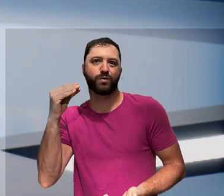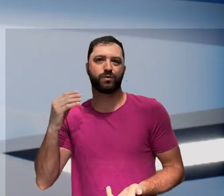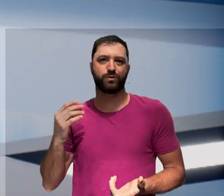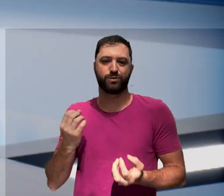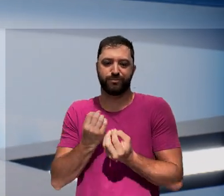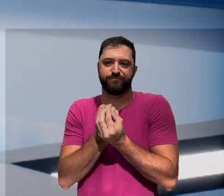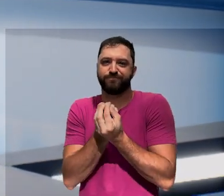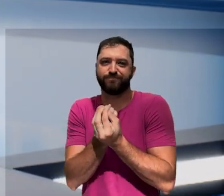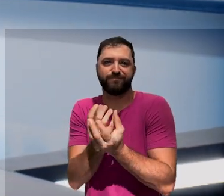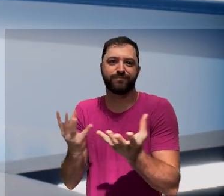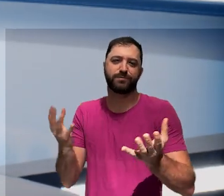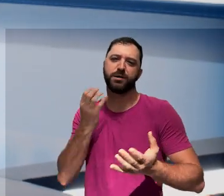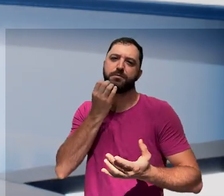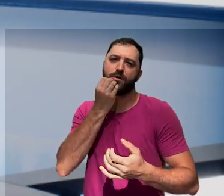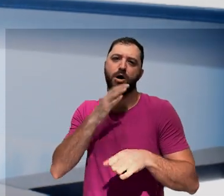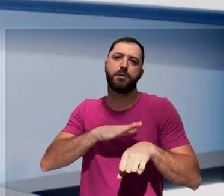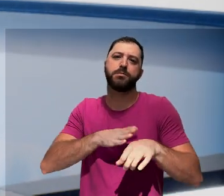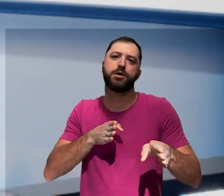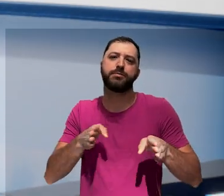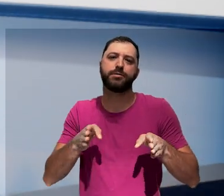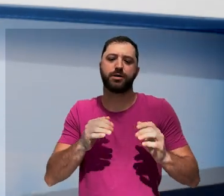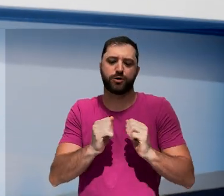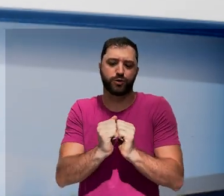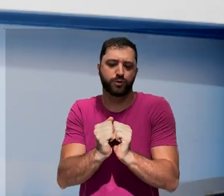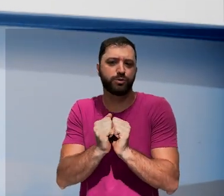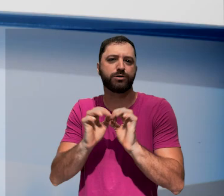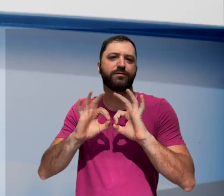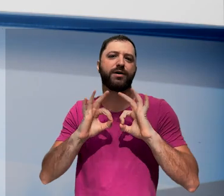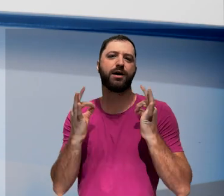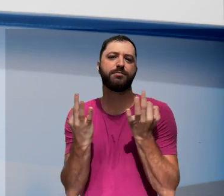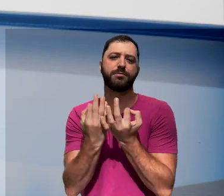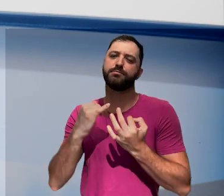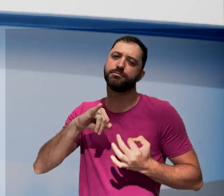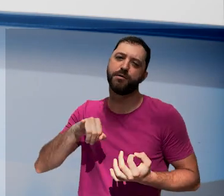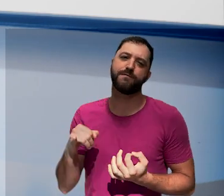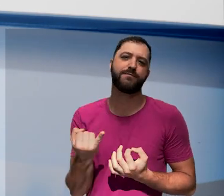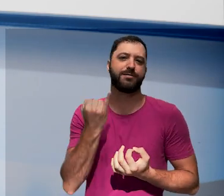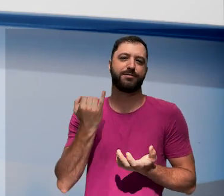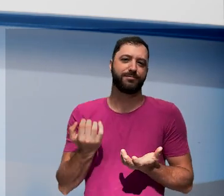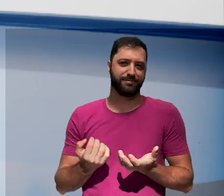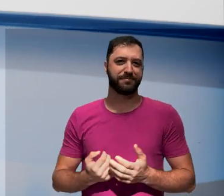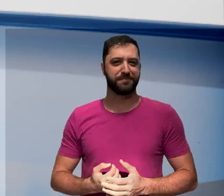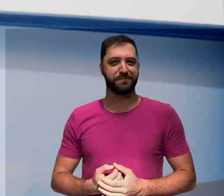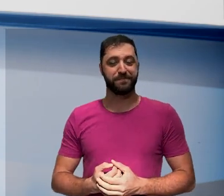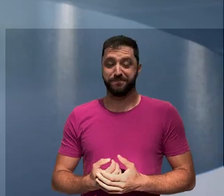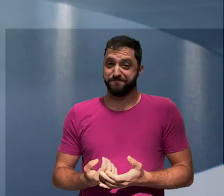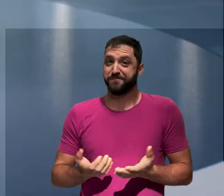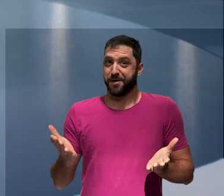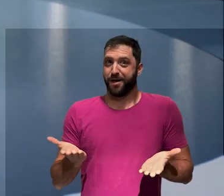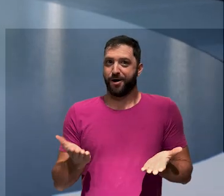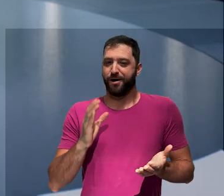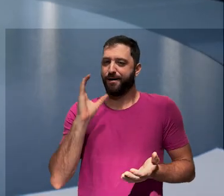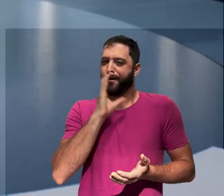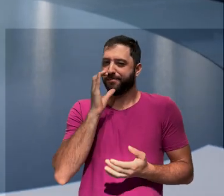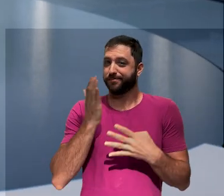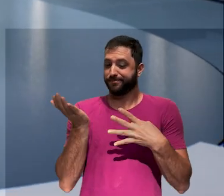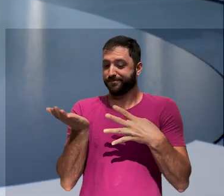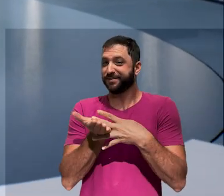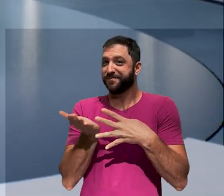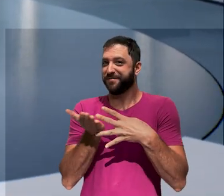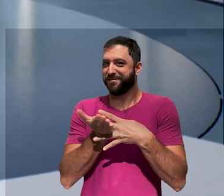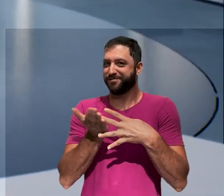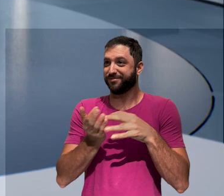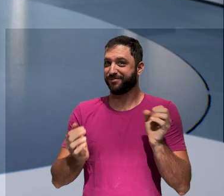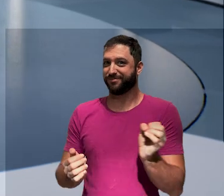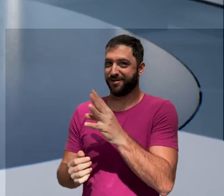e proporcionando bons momentos em família. Esses momentos são únicos, viu? E agora a gente faz uma pausa bem